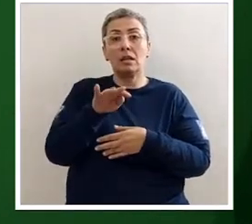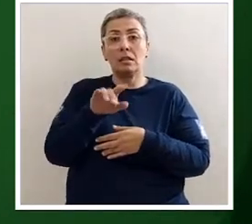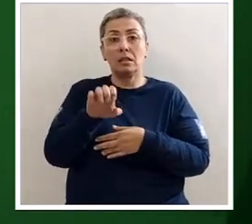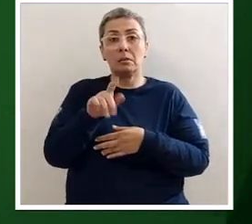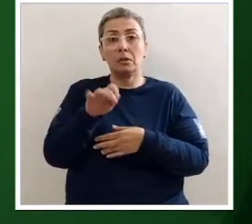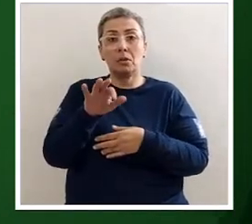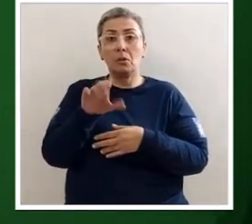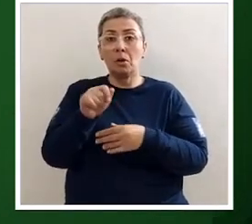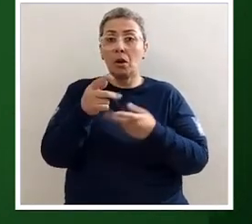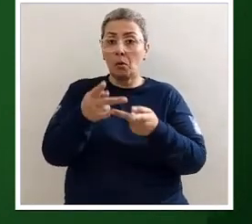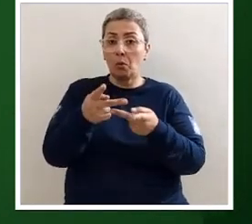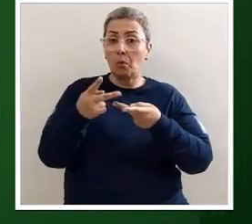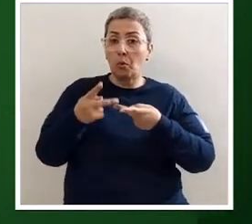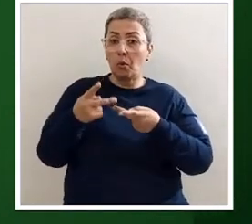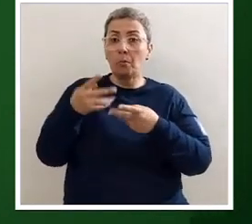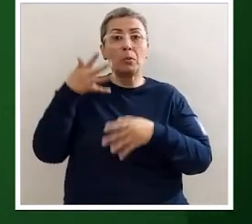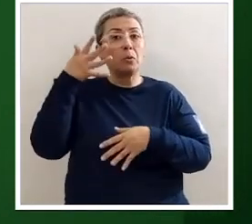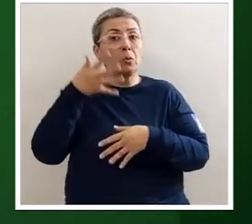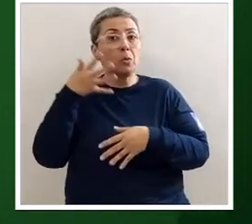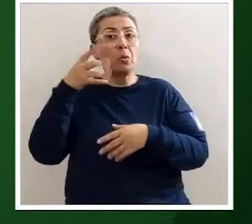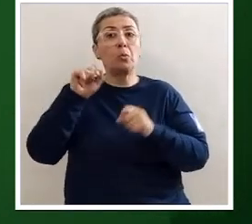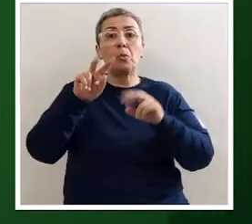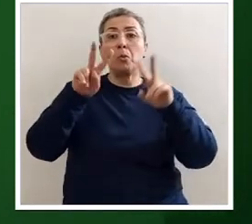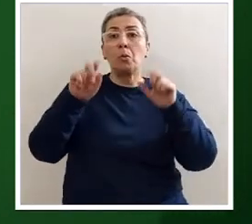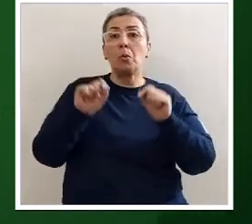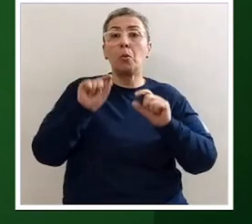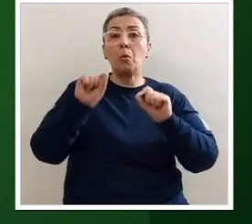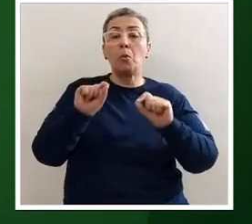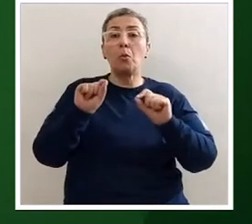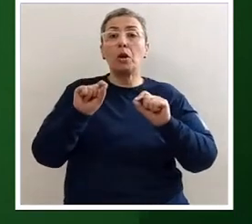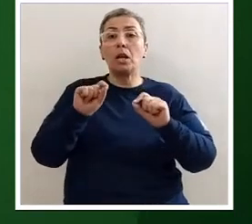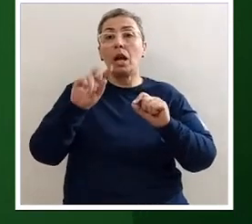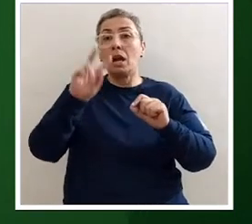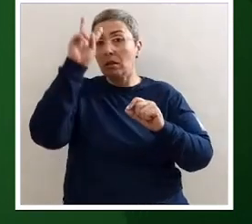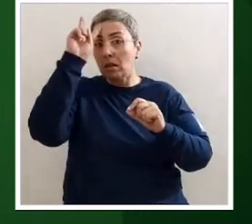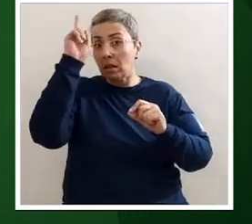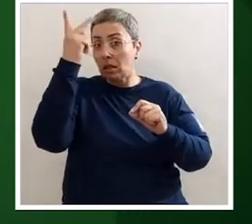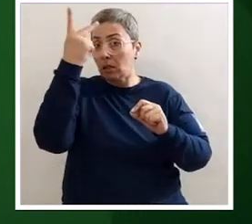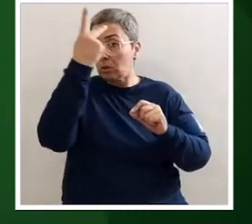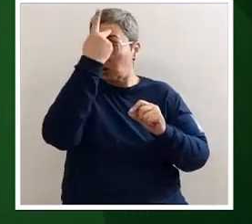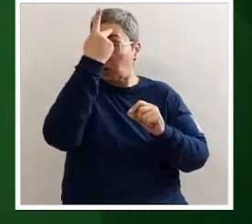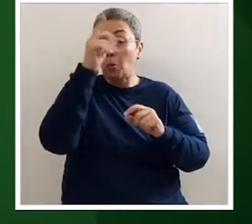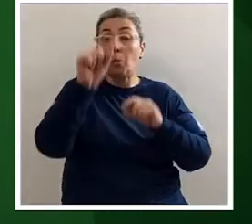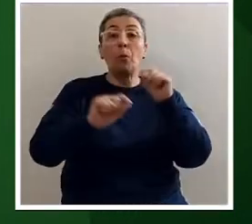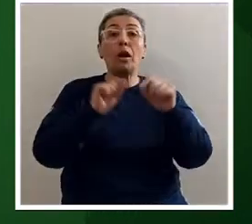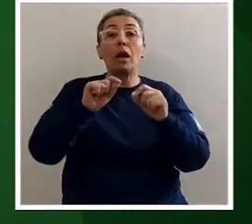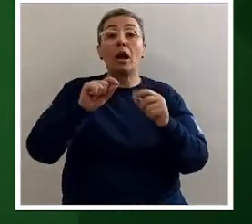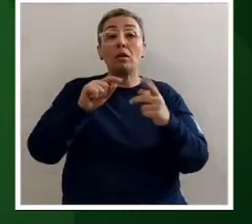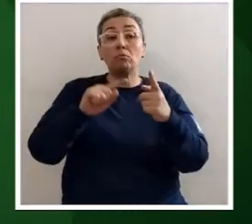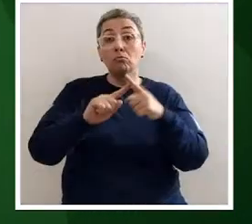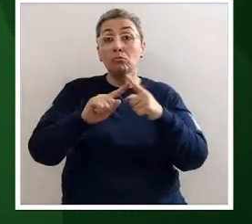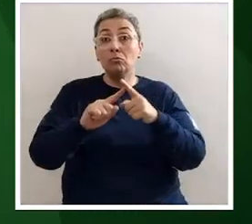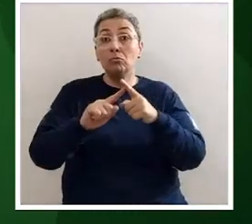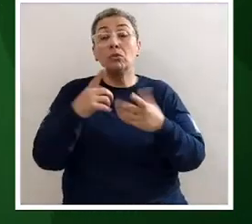a gente convida ela para falar sobre o que é transtorno e quais os tipos de transtorno então nessa palestra